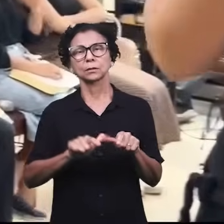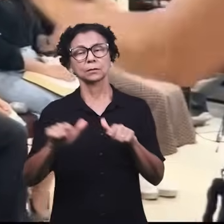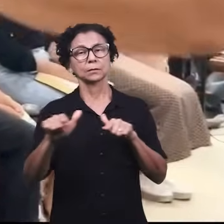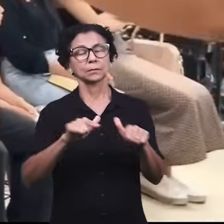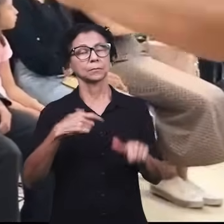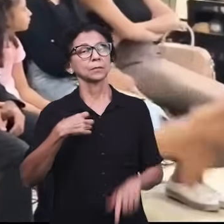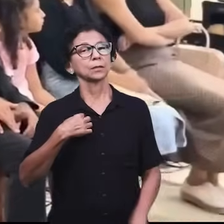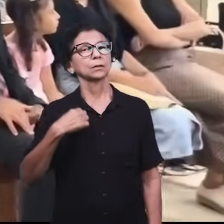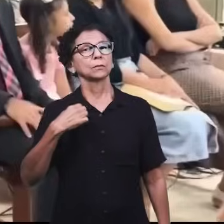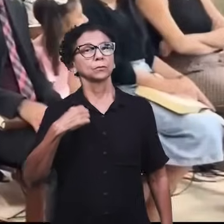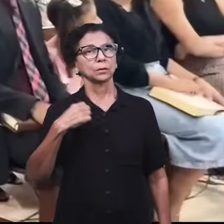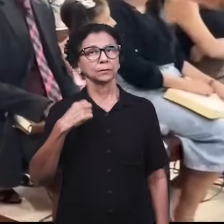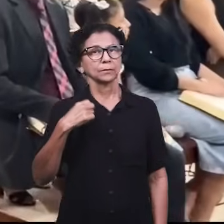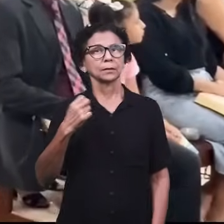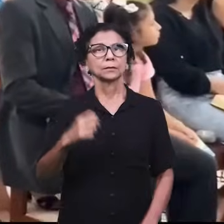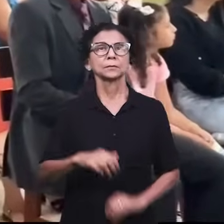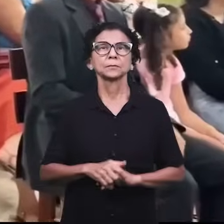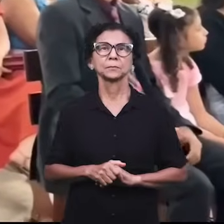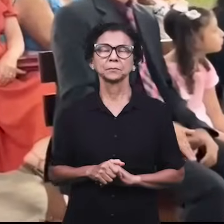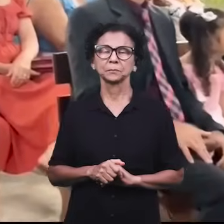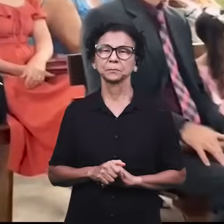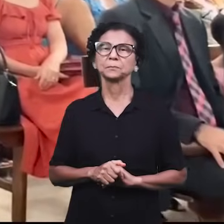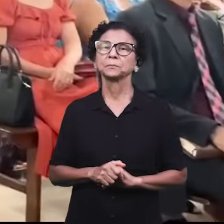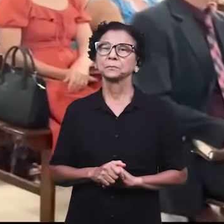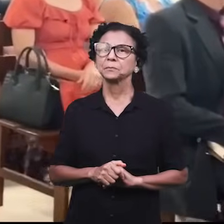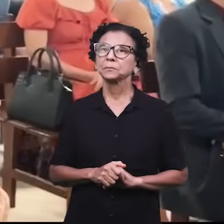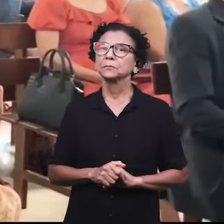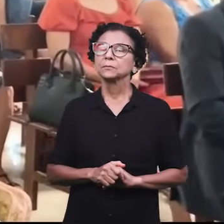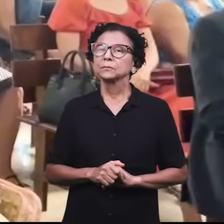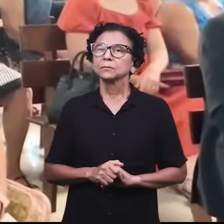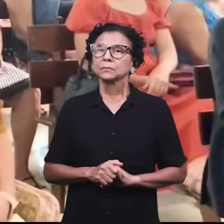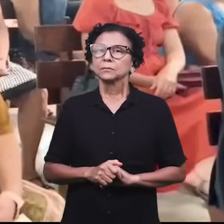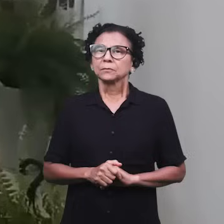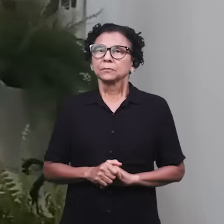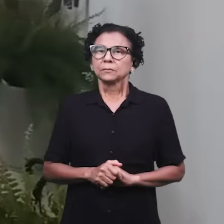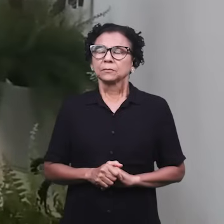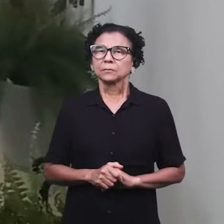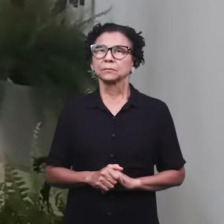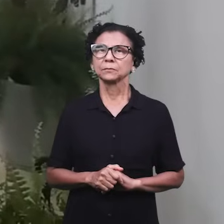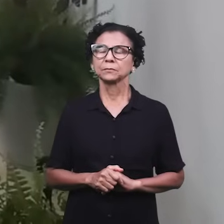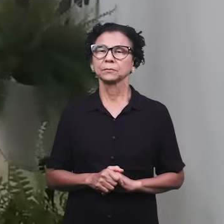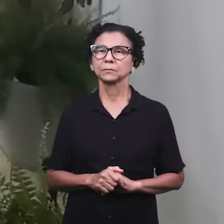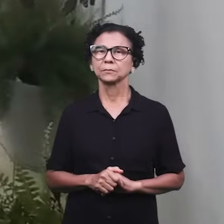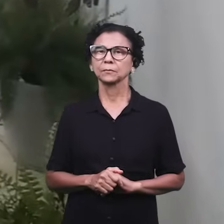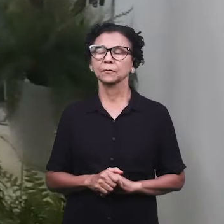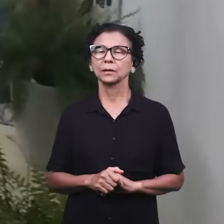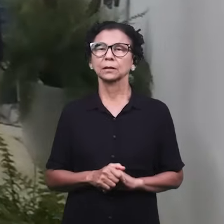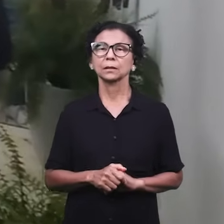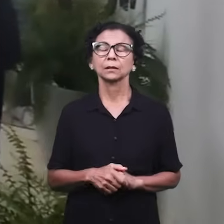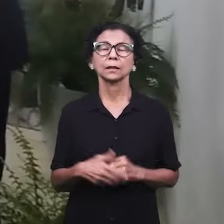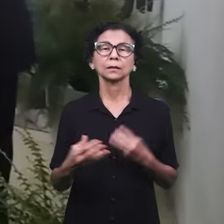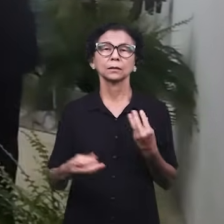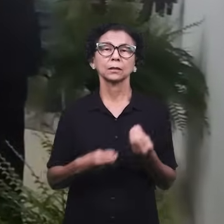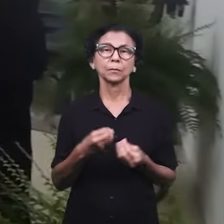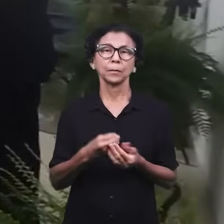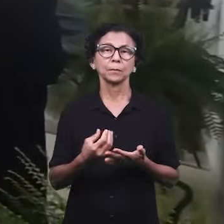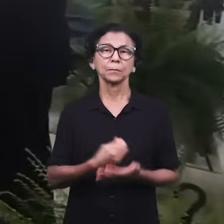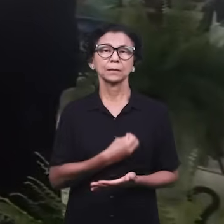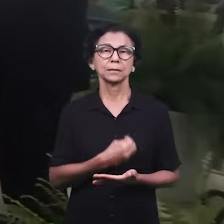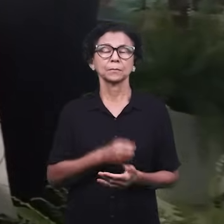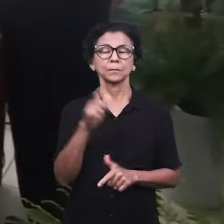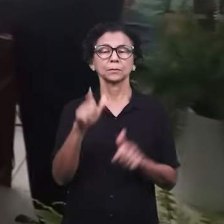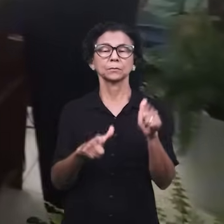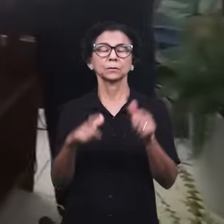voluntário, que muito tem contribuído para multiplicar a salvação no nosso meio. Completando as bênçãos de Pernambuco, por lá houve mudança